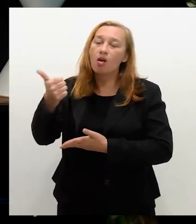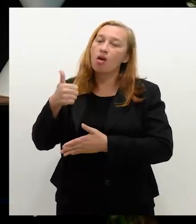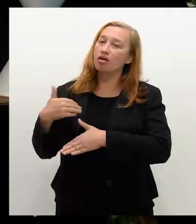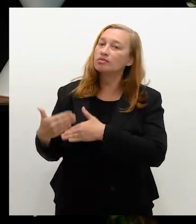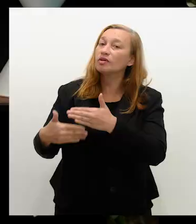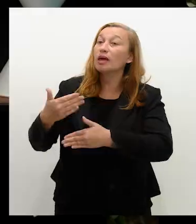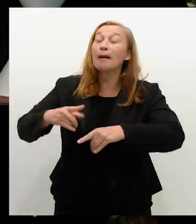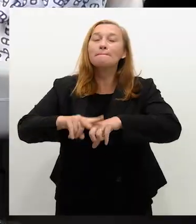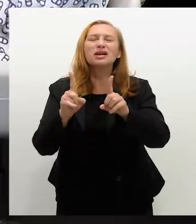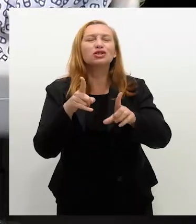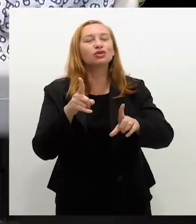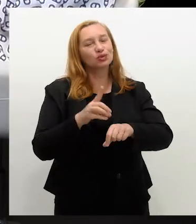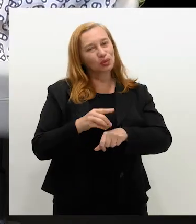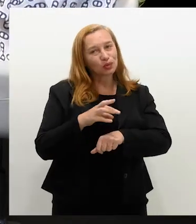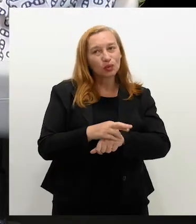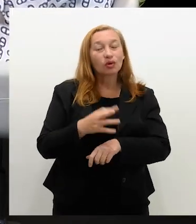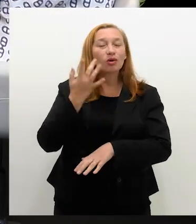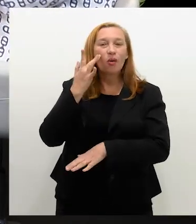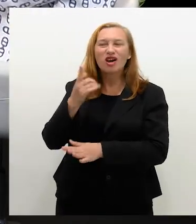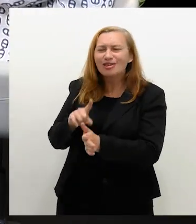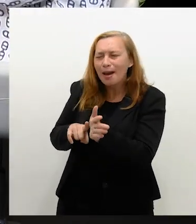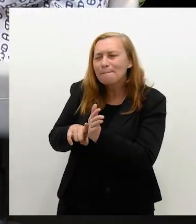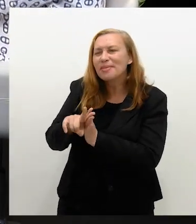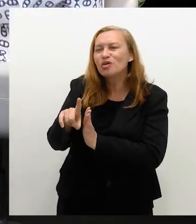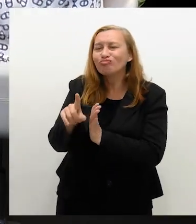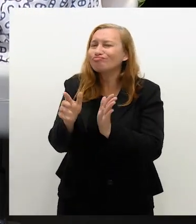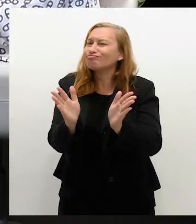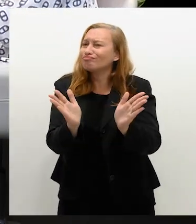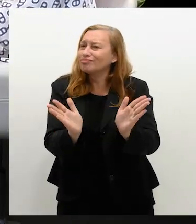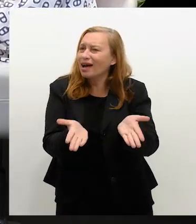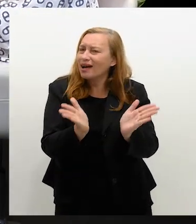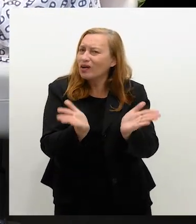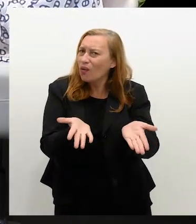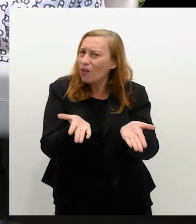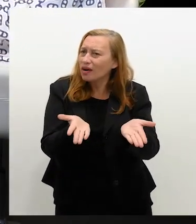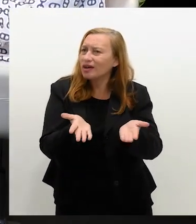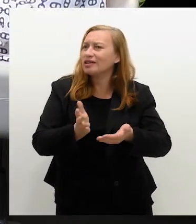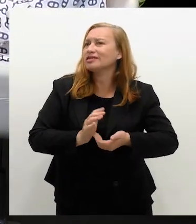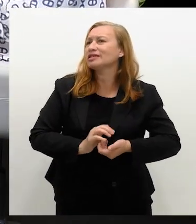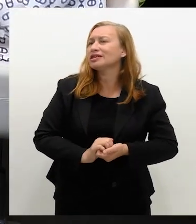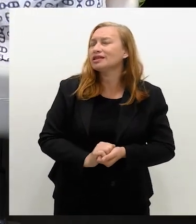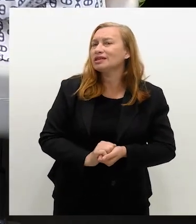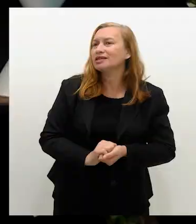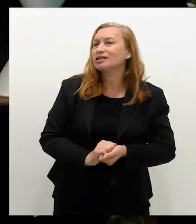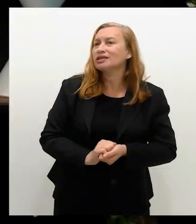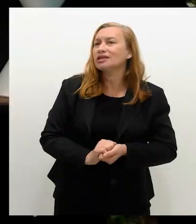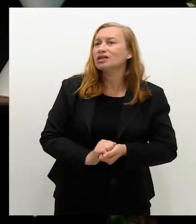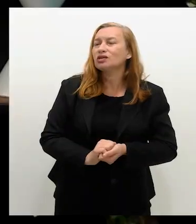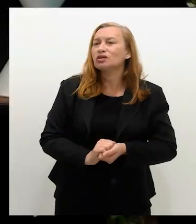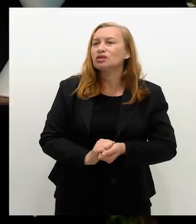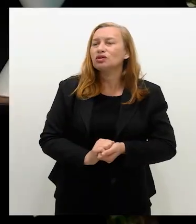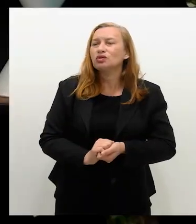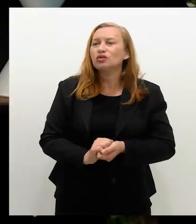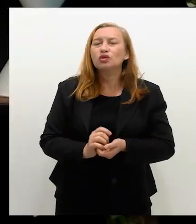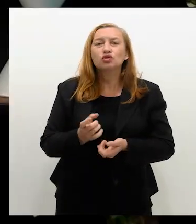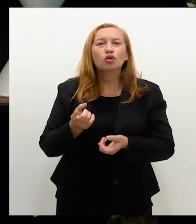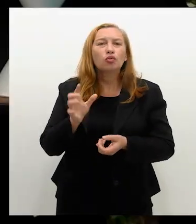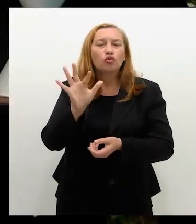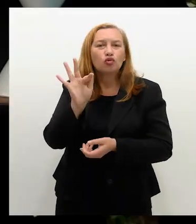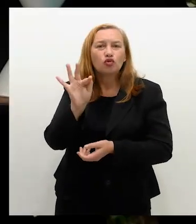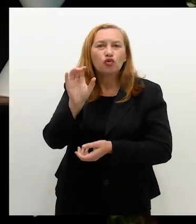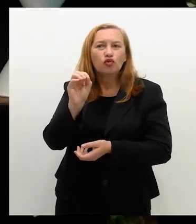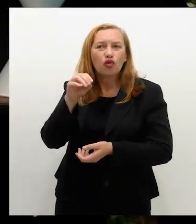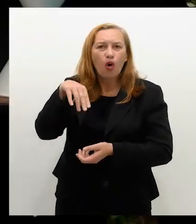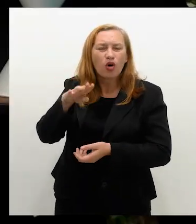esse processo. Mas, doutora, o que eu acho que a pergunta atual da contemporaneidade é sobre os